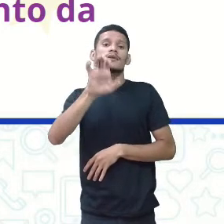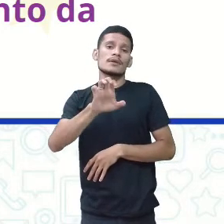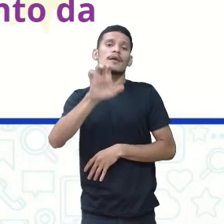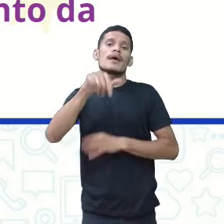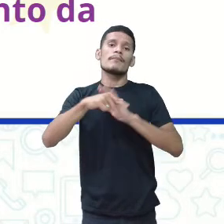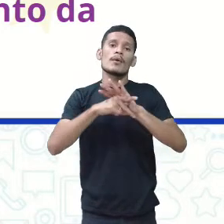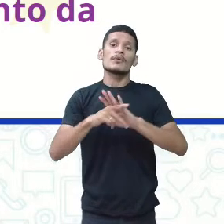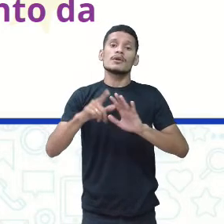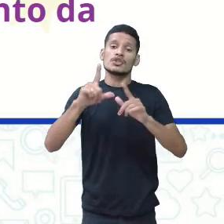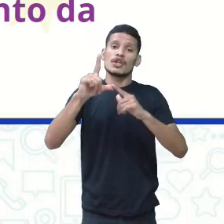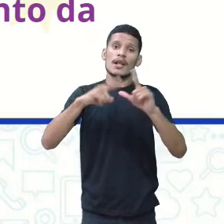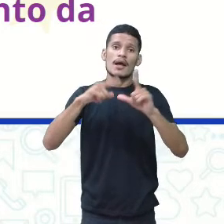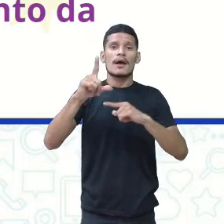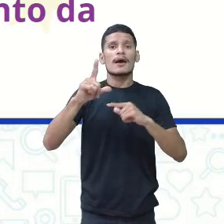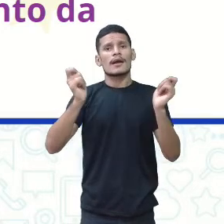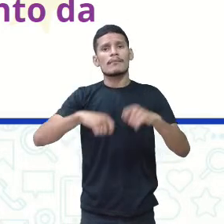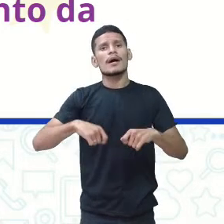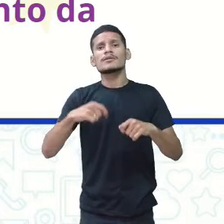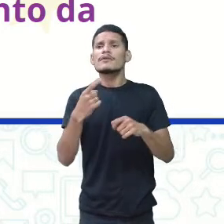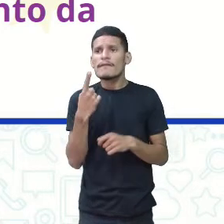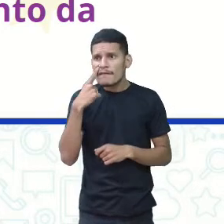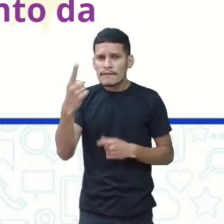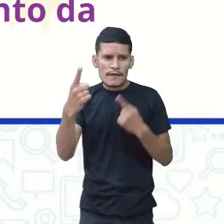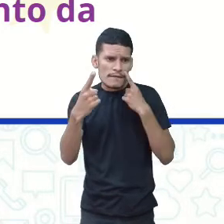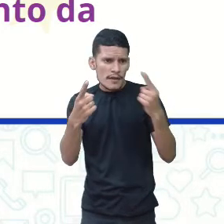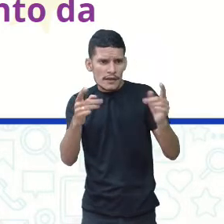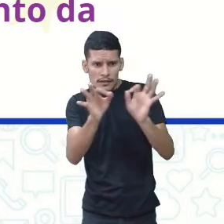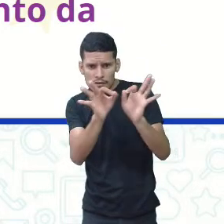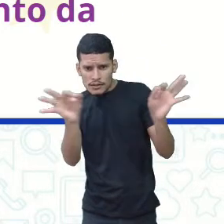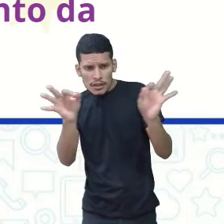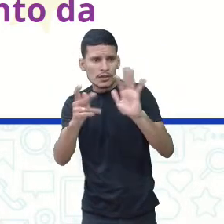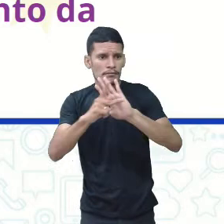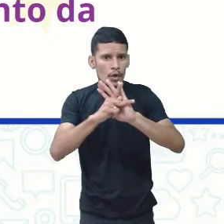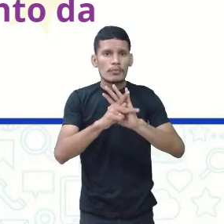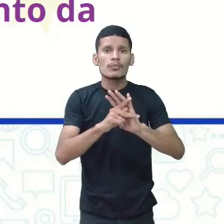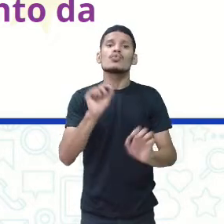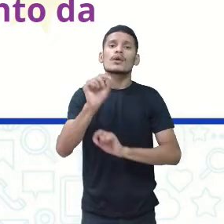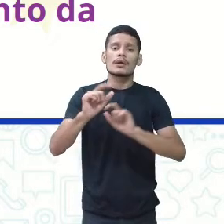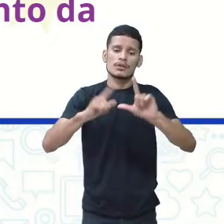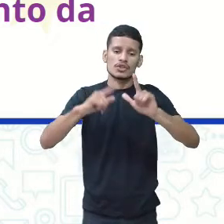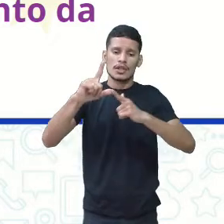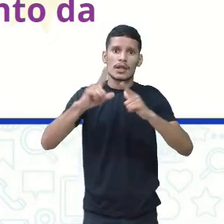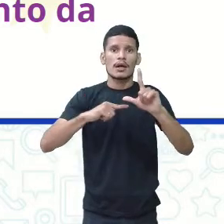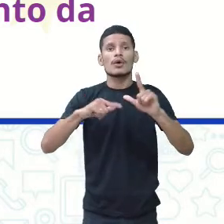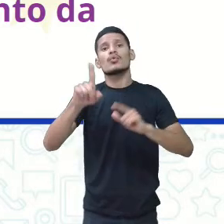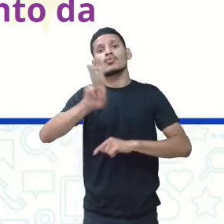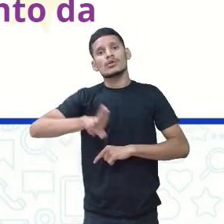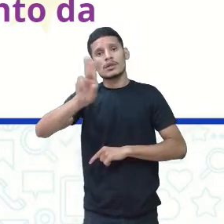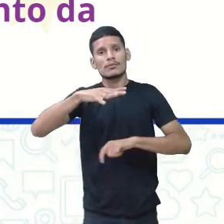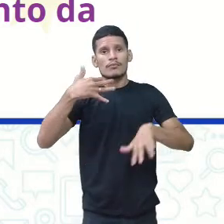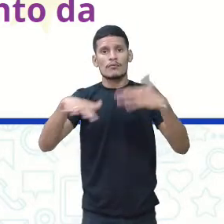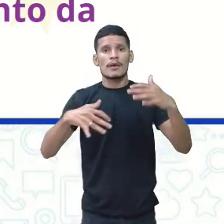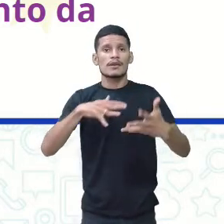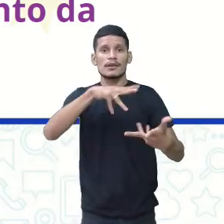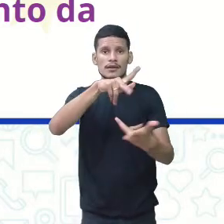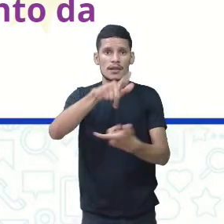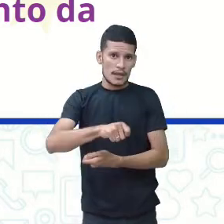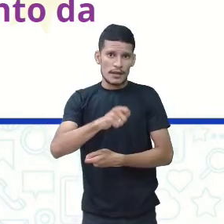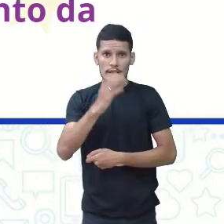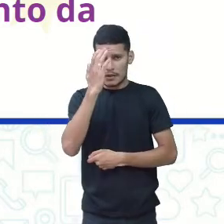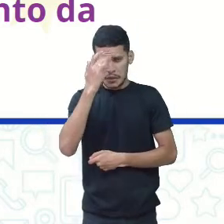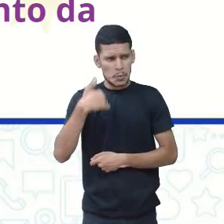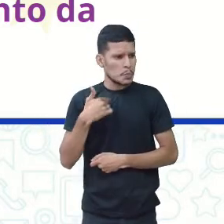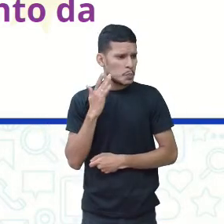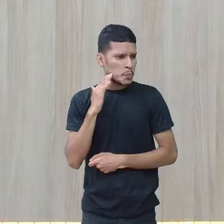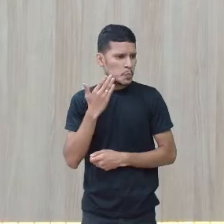é utilizada para medir a distância das estrelas, utilizando o movimento da Terra em sua órbita. Entende